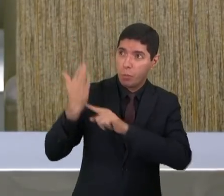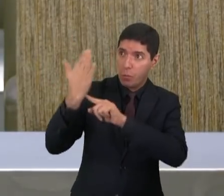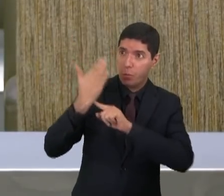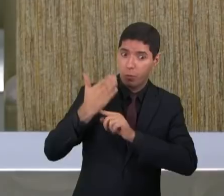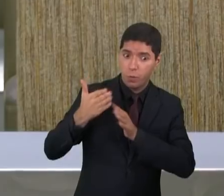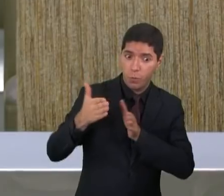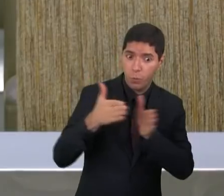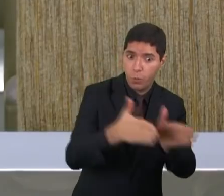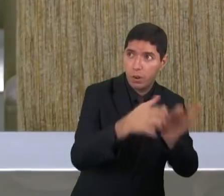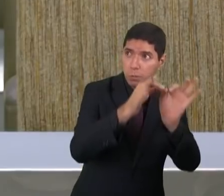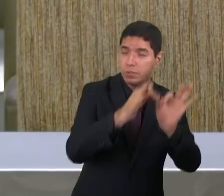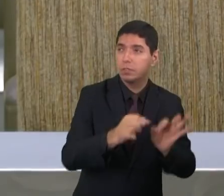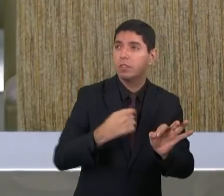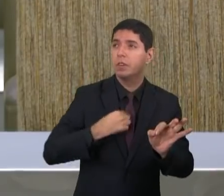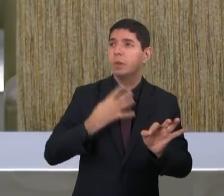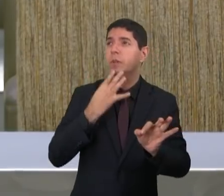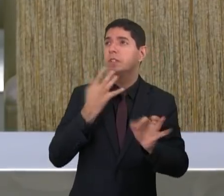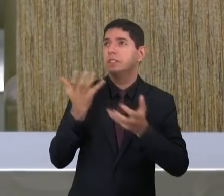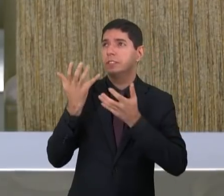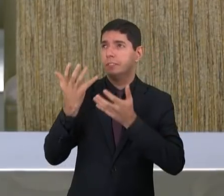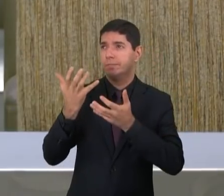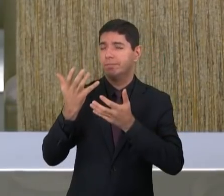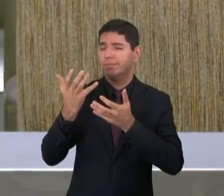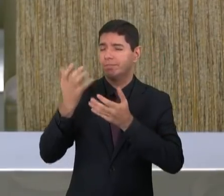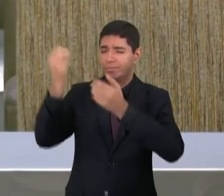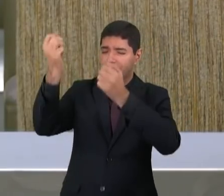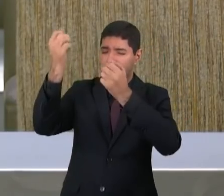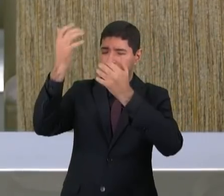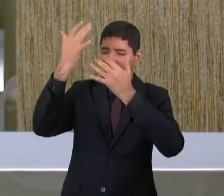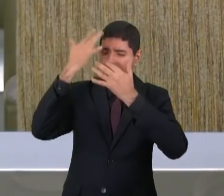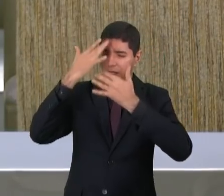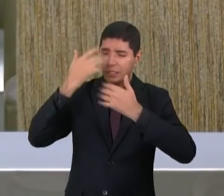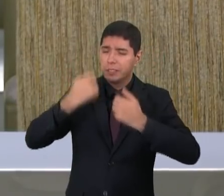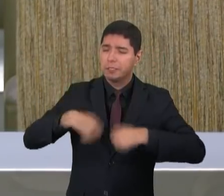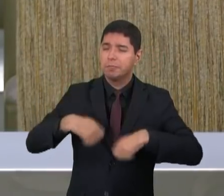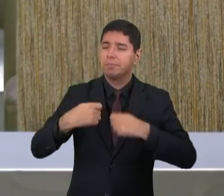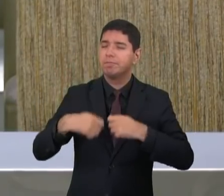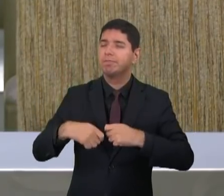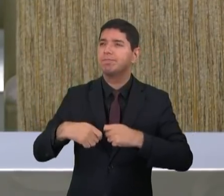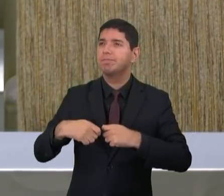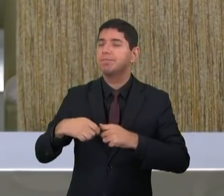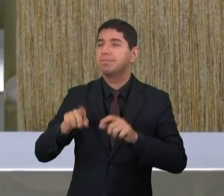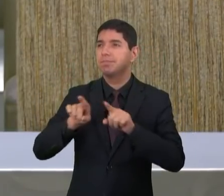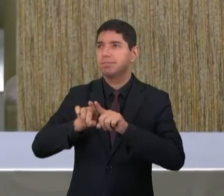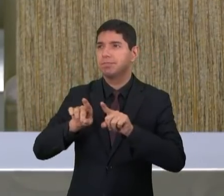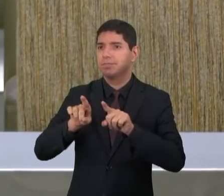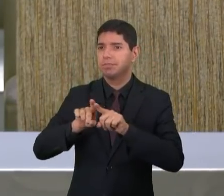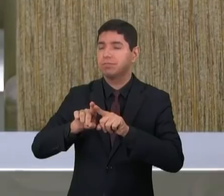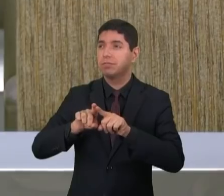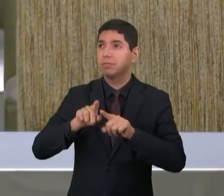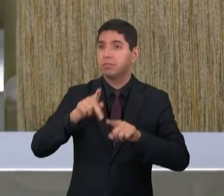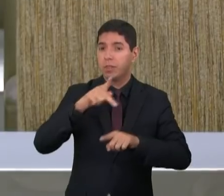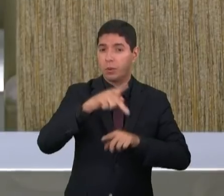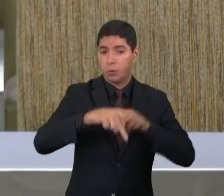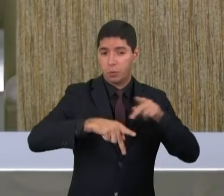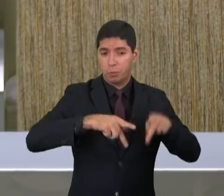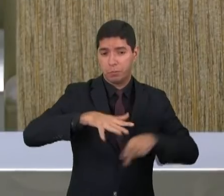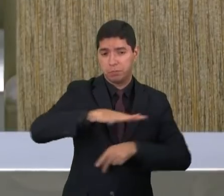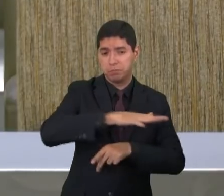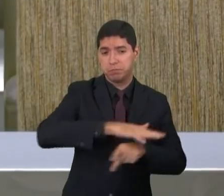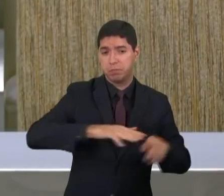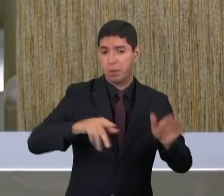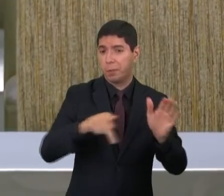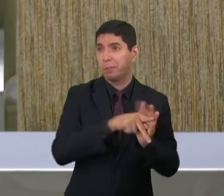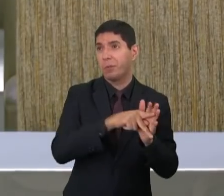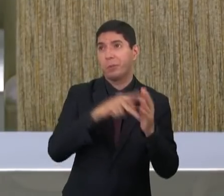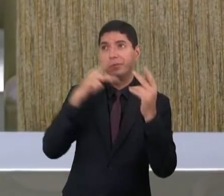e conhecer-te-ei, para que ache graça aos teus olhos, e atenta que esta nação é o teu povo.